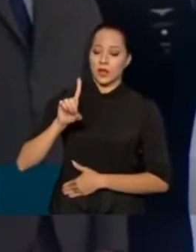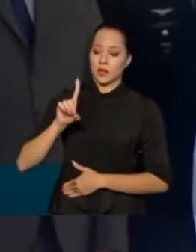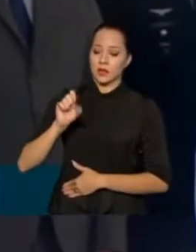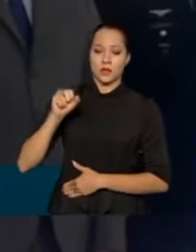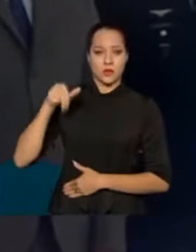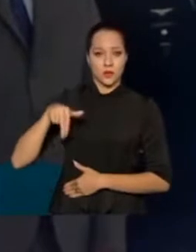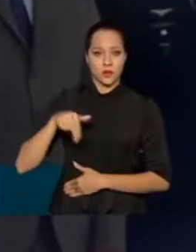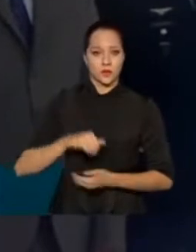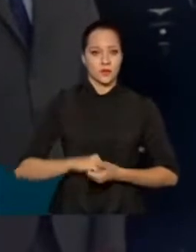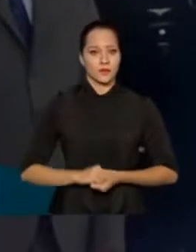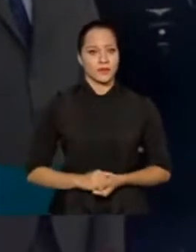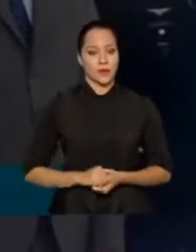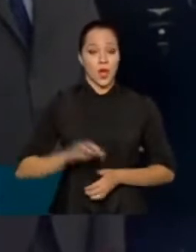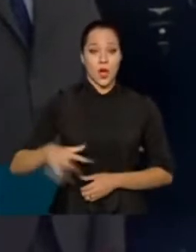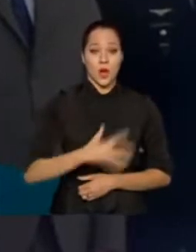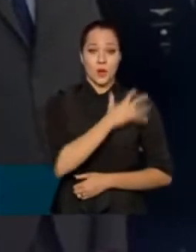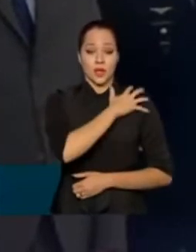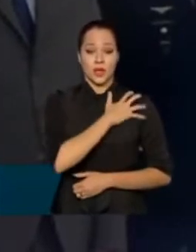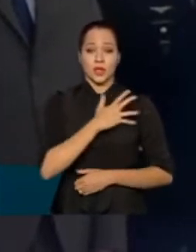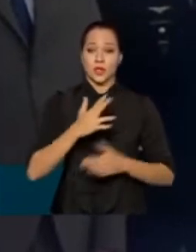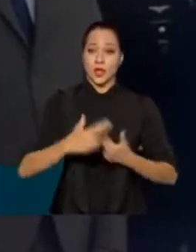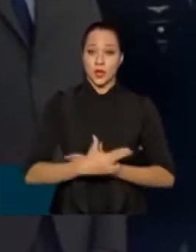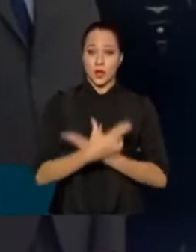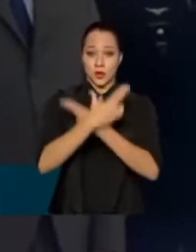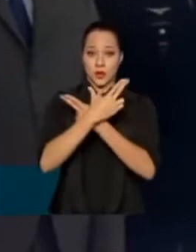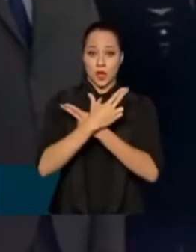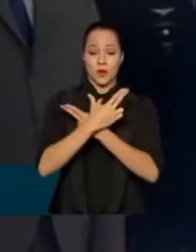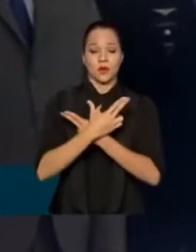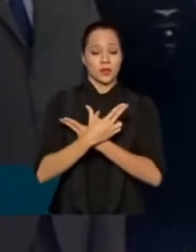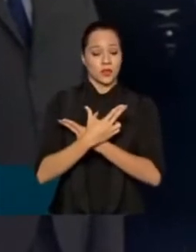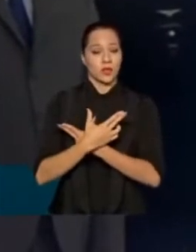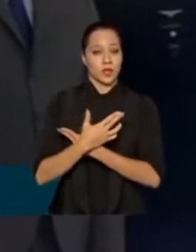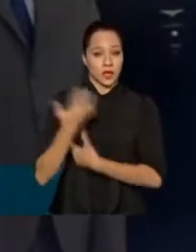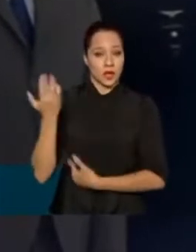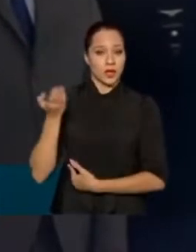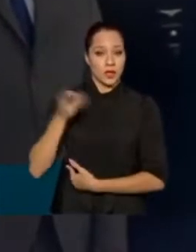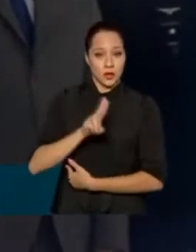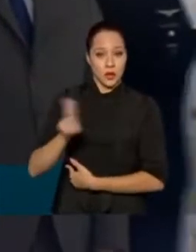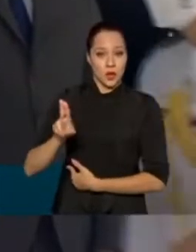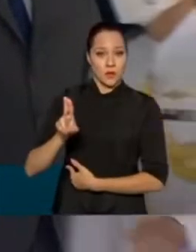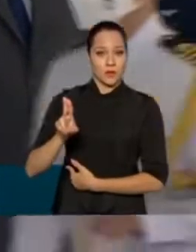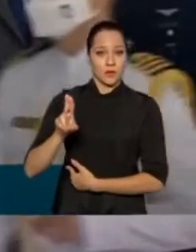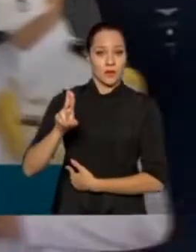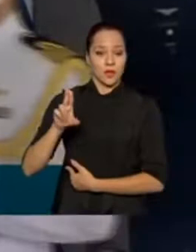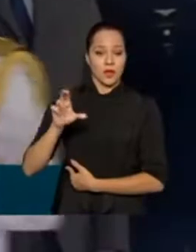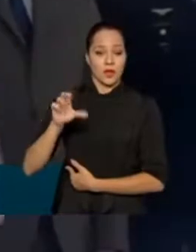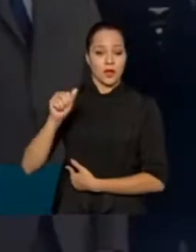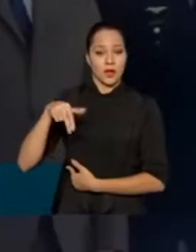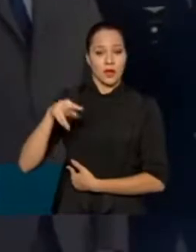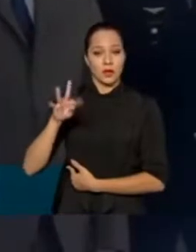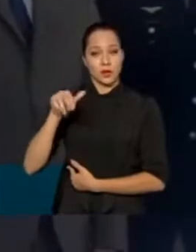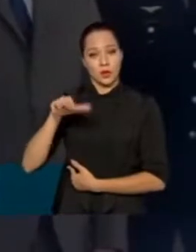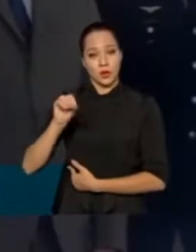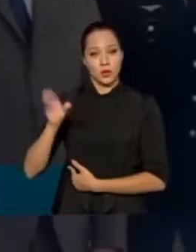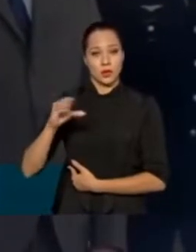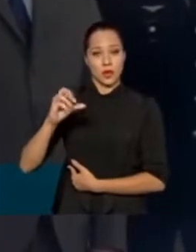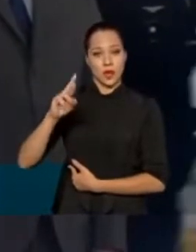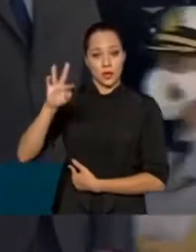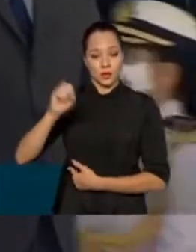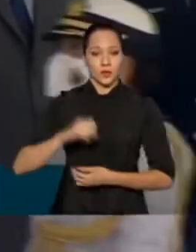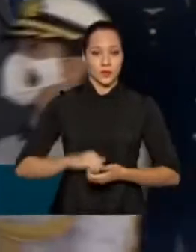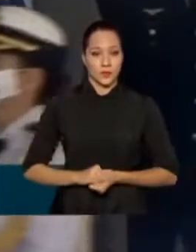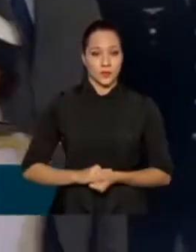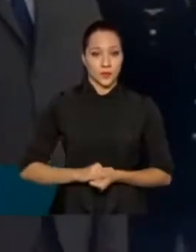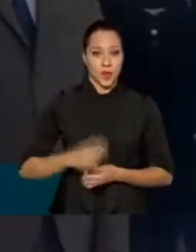Pujol. Comandante da Aeronáutica, Tenente Brigadeiro do Ar, Antônio Carlos Moretti Bermudes. Chefe